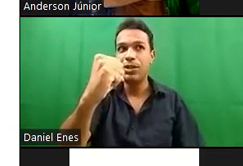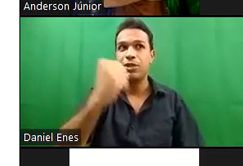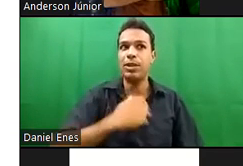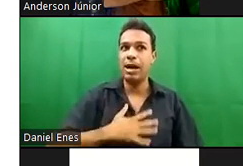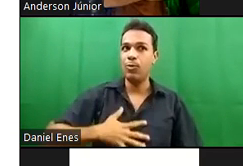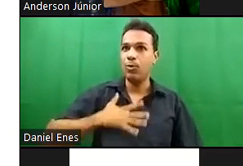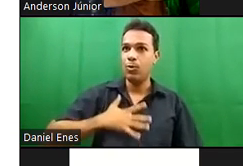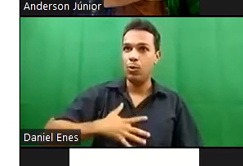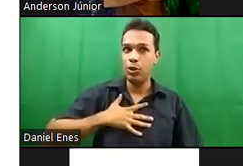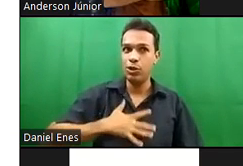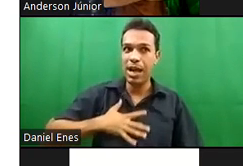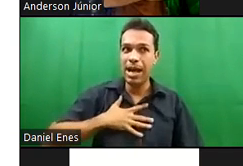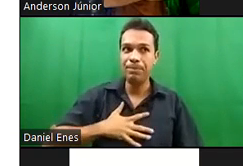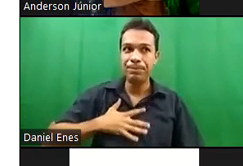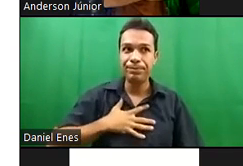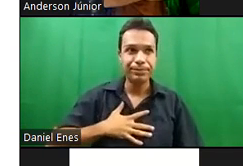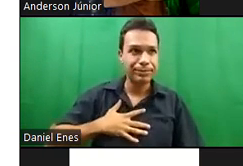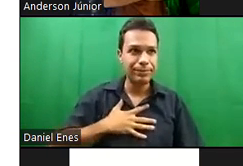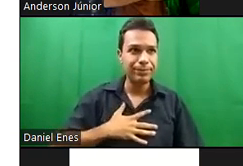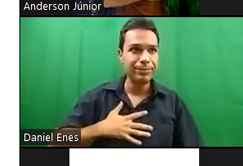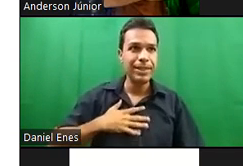verbo direcional. Gostar,